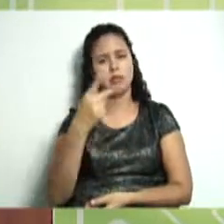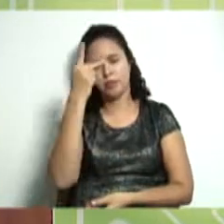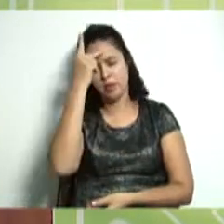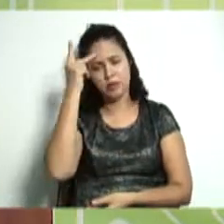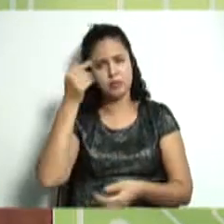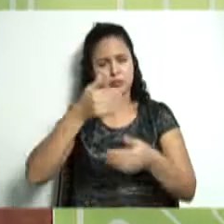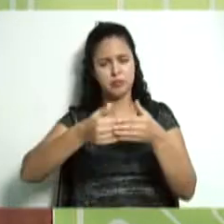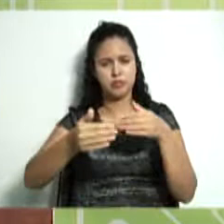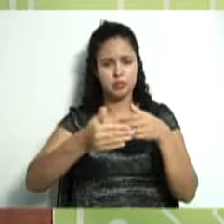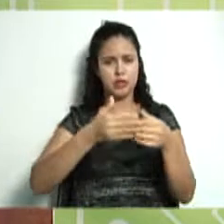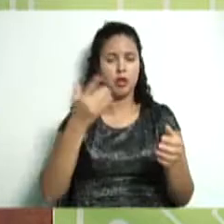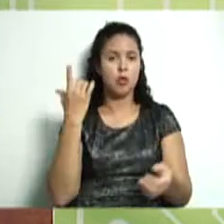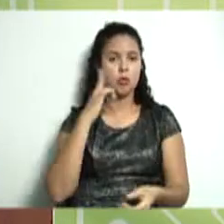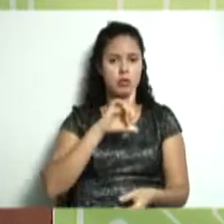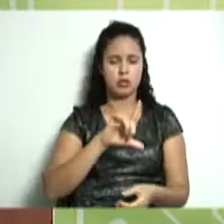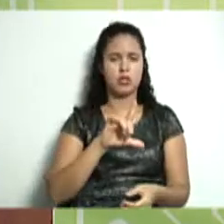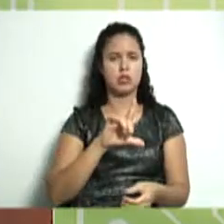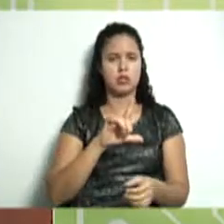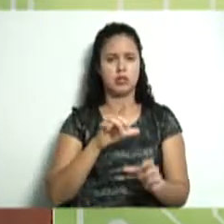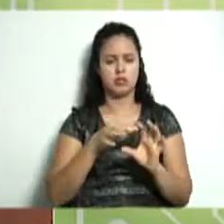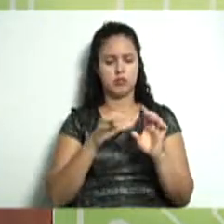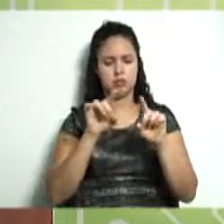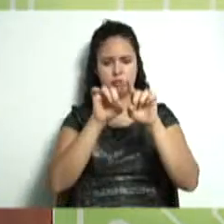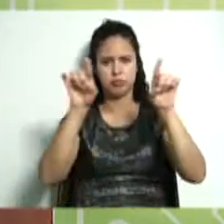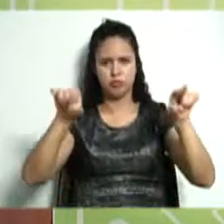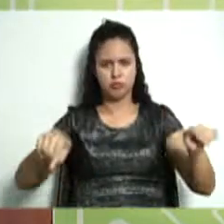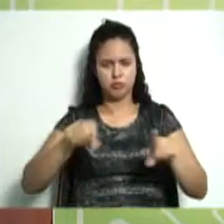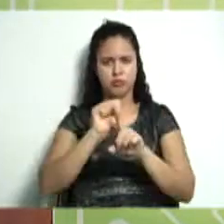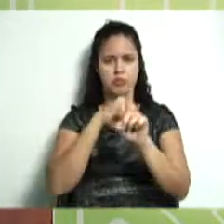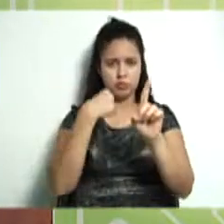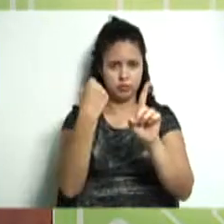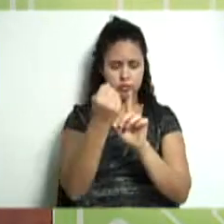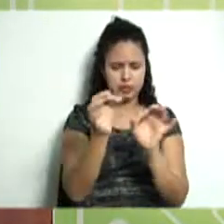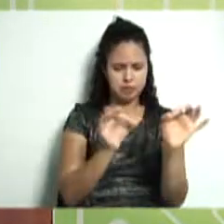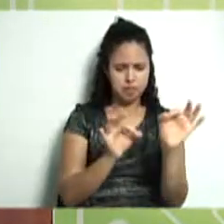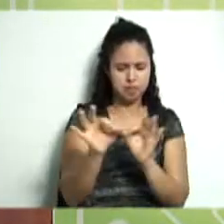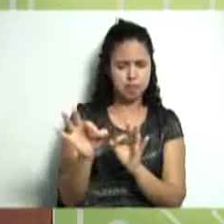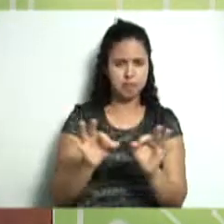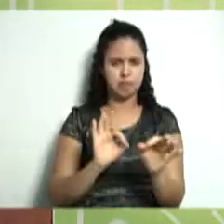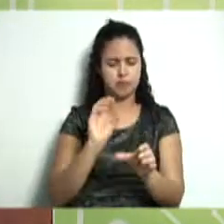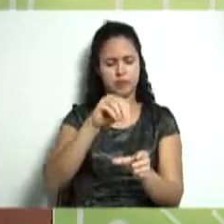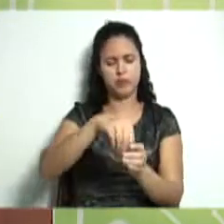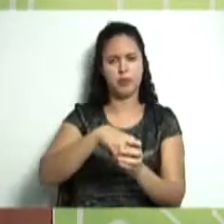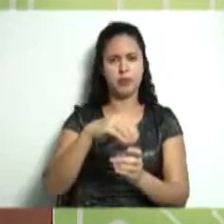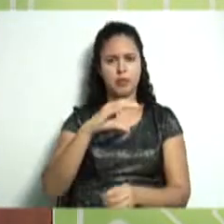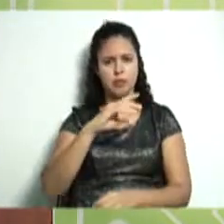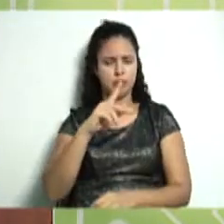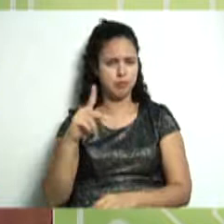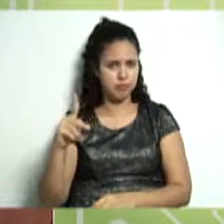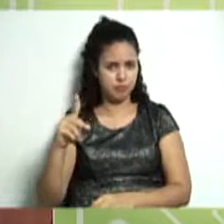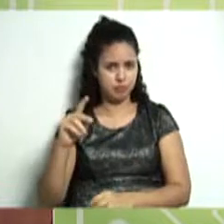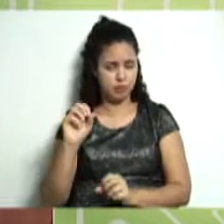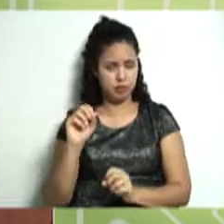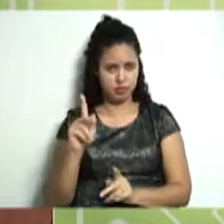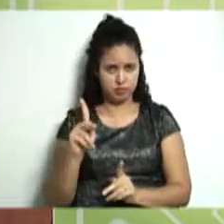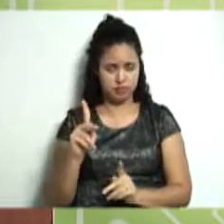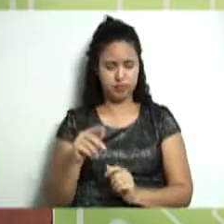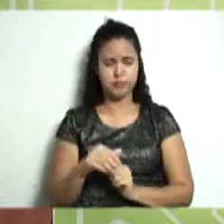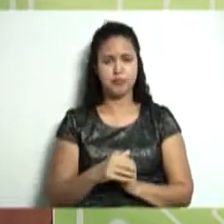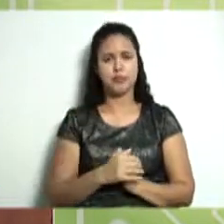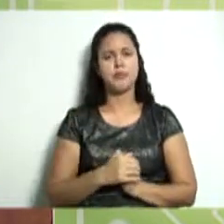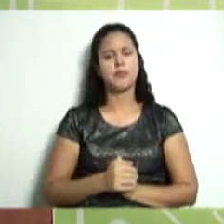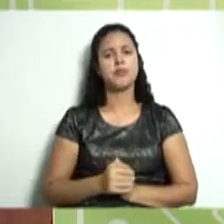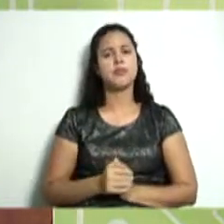atuar nesse quadro social, nessa organização do quadro social dentro de uma cooperativa.